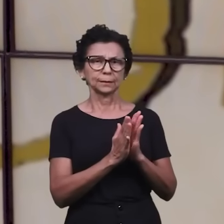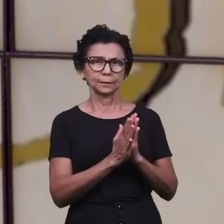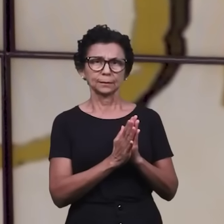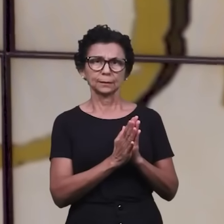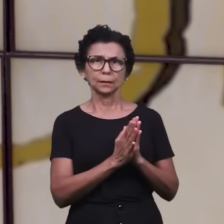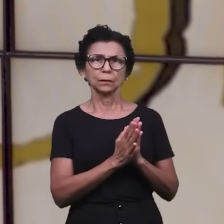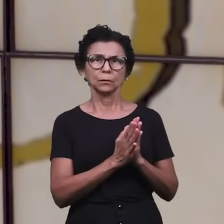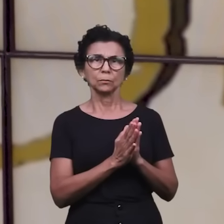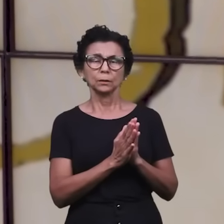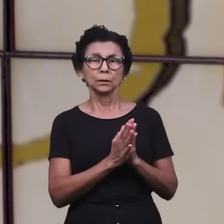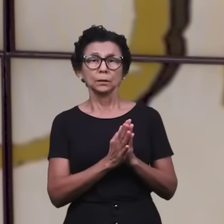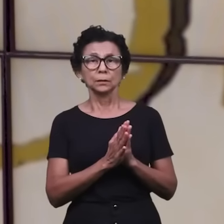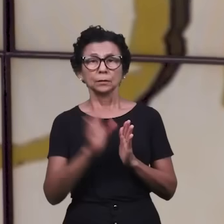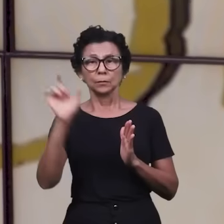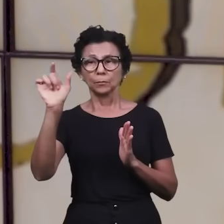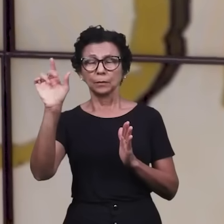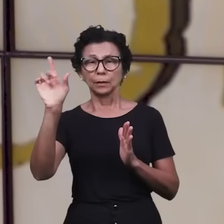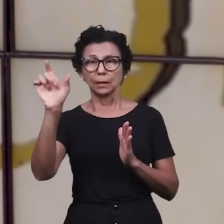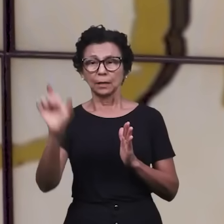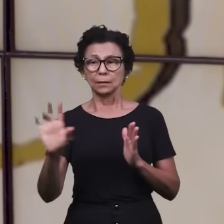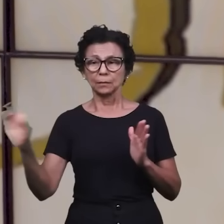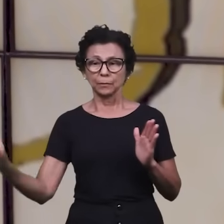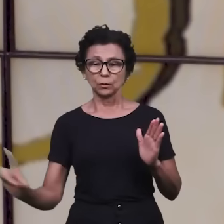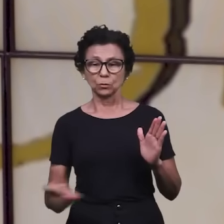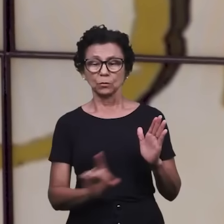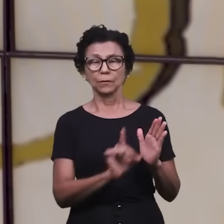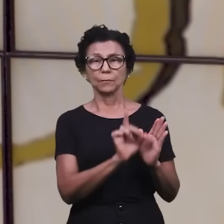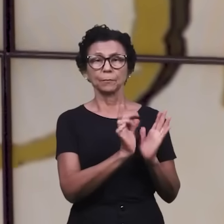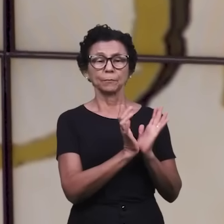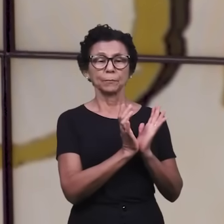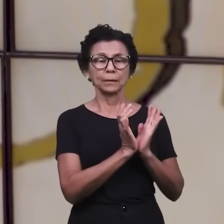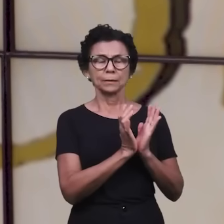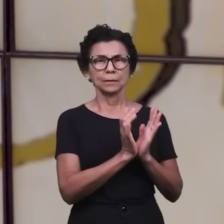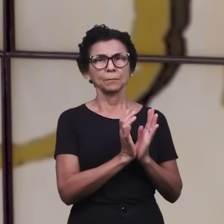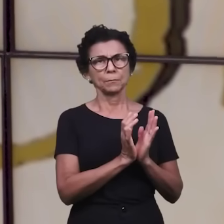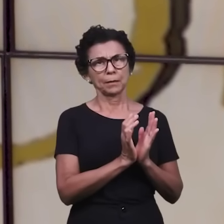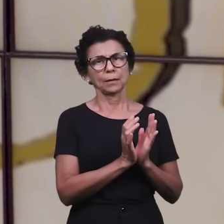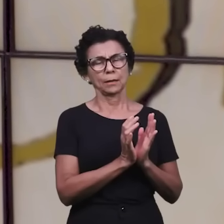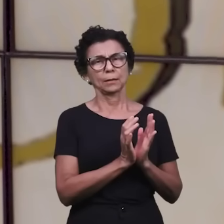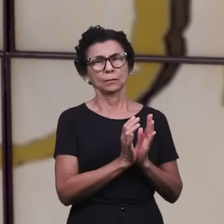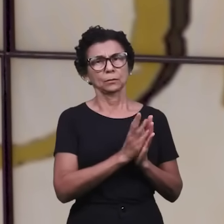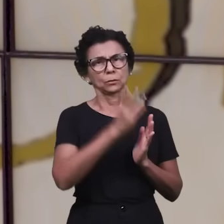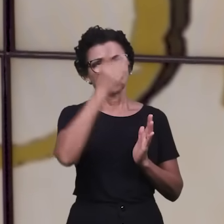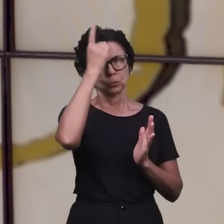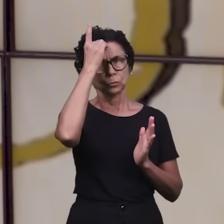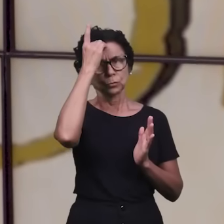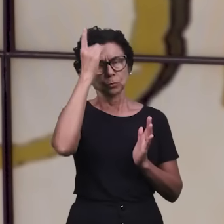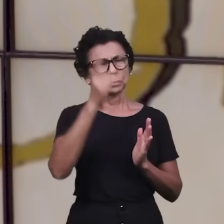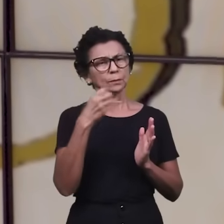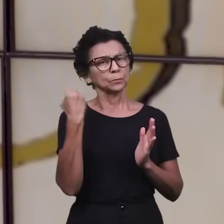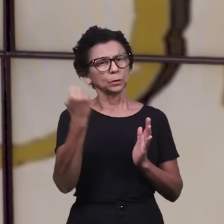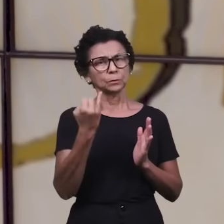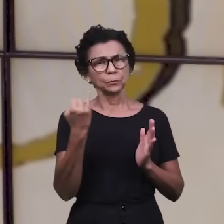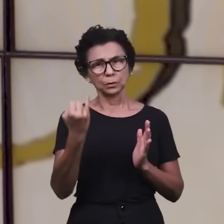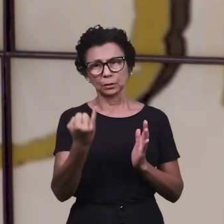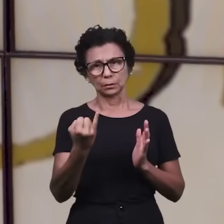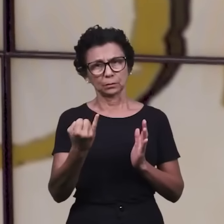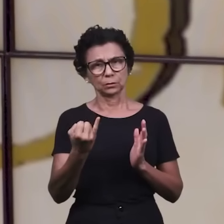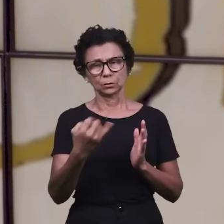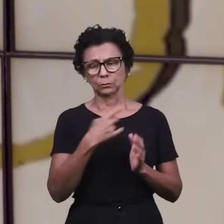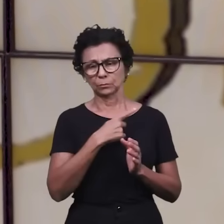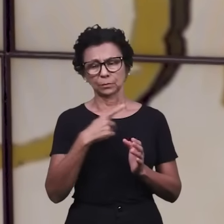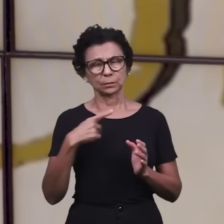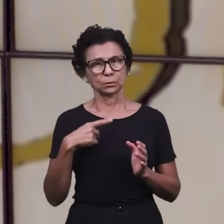venha para dentro, porque um grupo de sessão rico em dons faz muita diferença para o ministério. Claro. Porque ali são